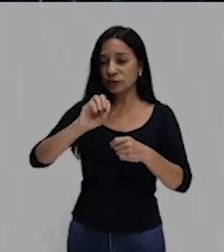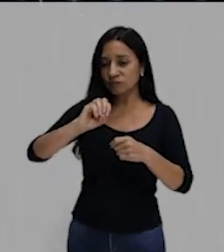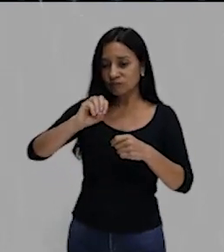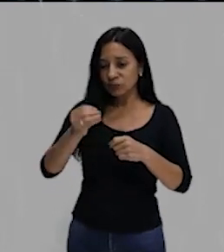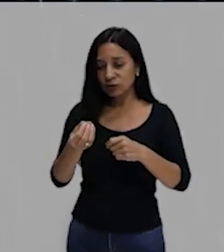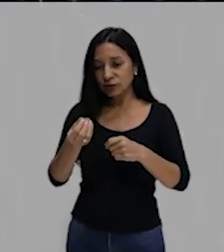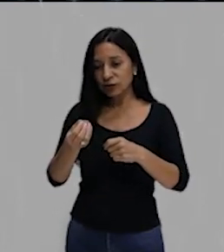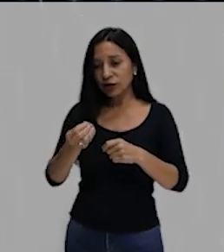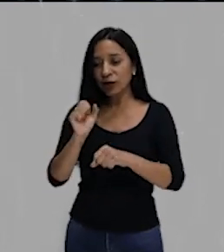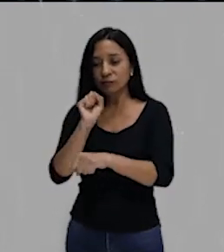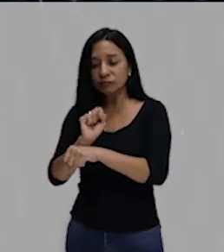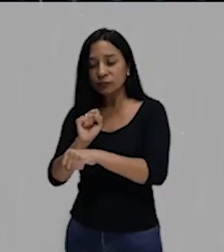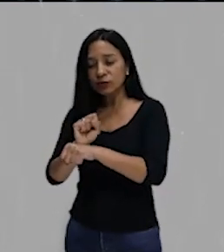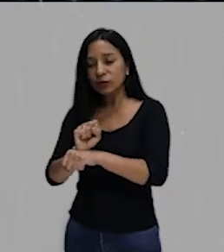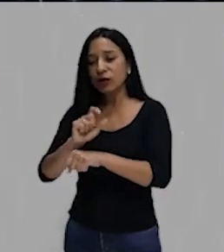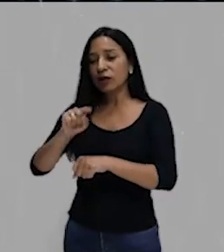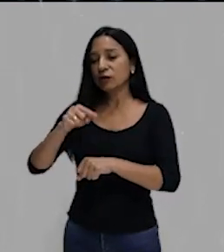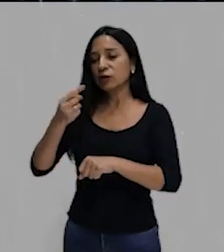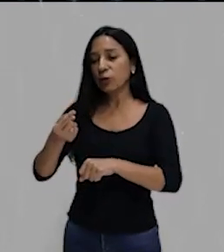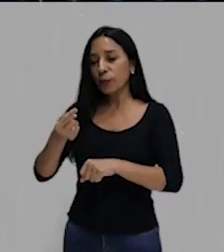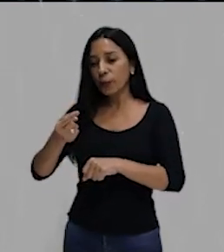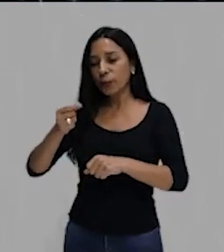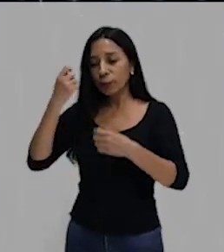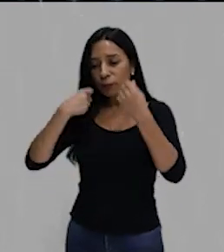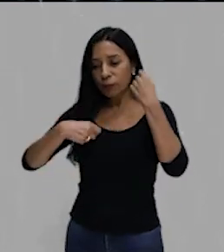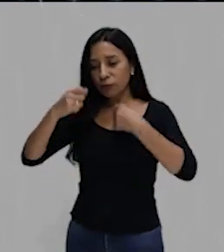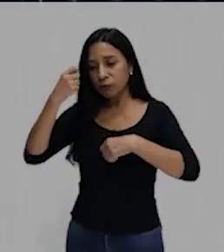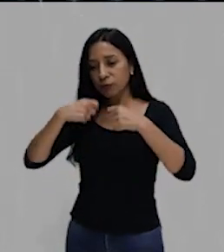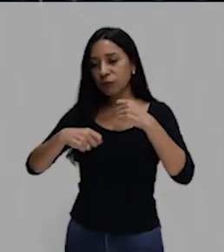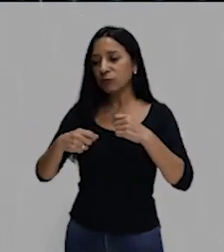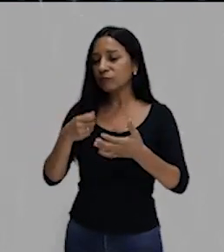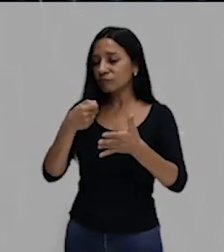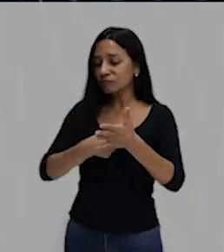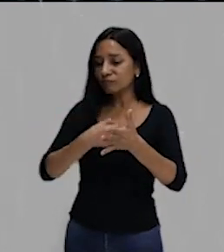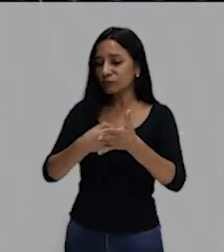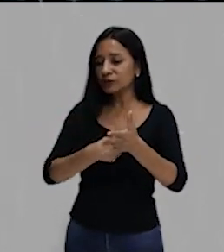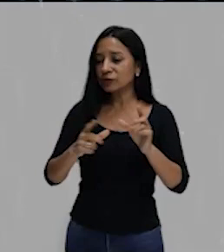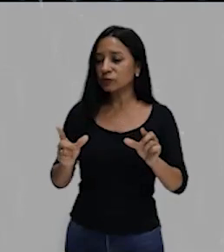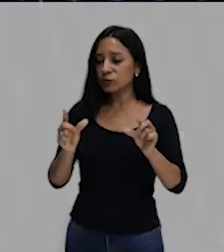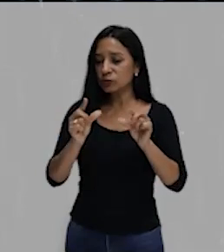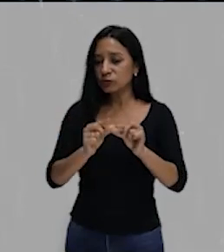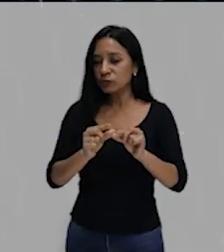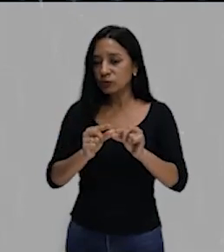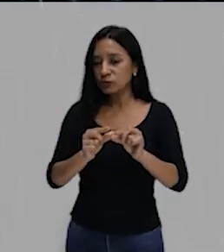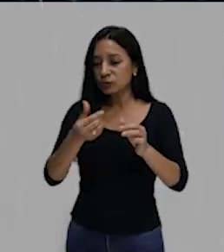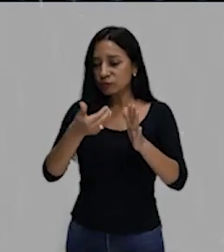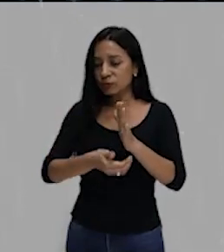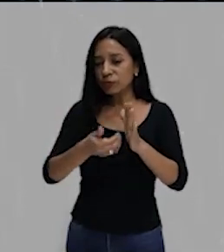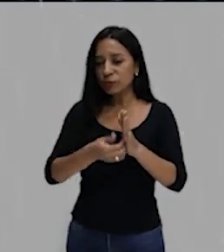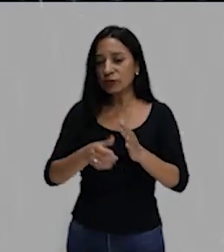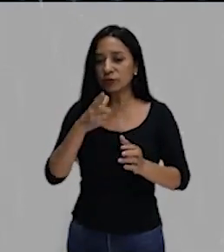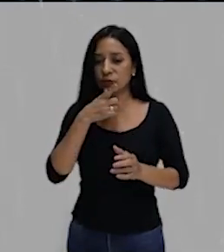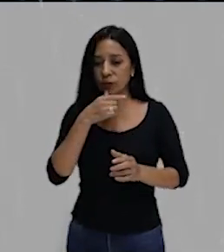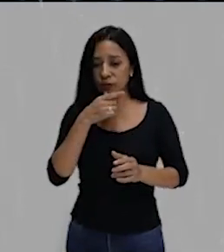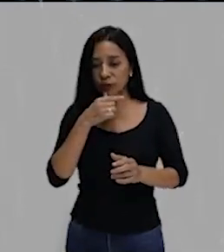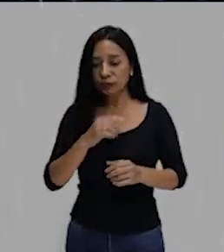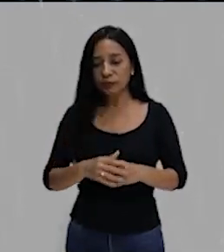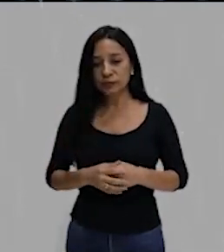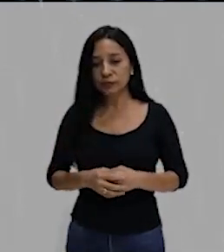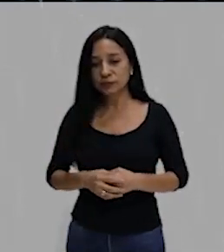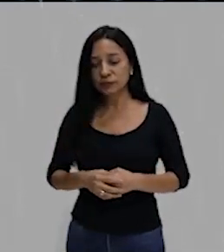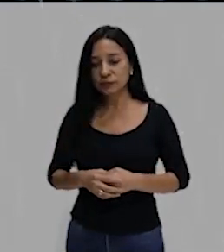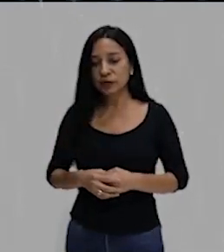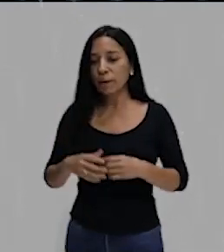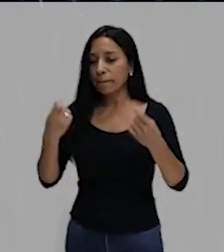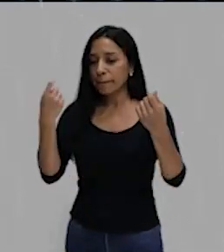o sabonete, né? Tenta minimizar os gastos com a água. Nós estamos numa crise hídrica, de abastecimento hídrico. Então, a